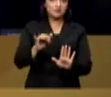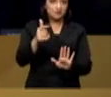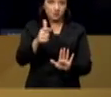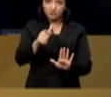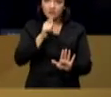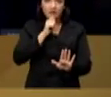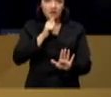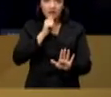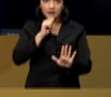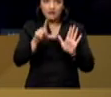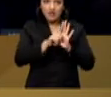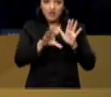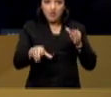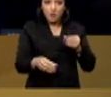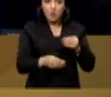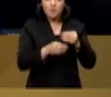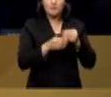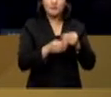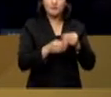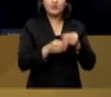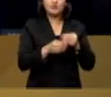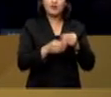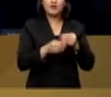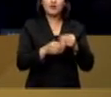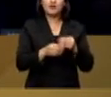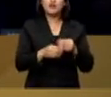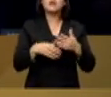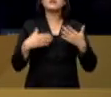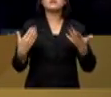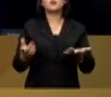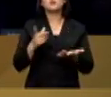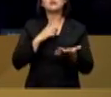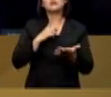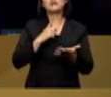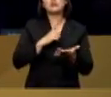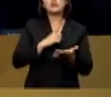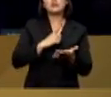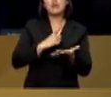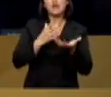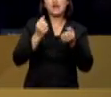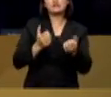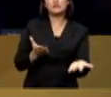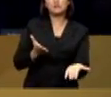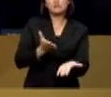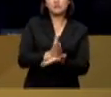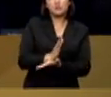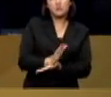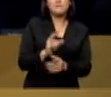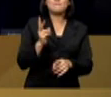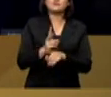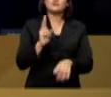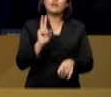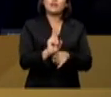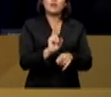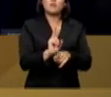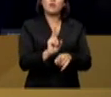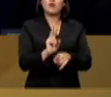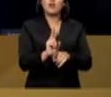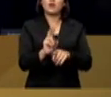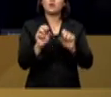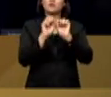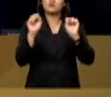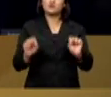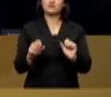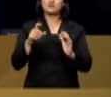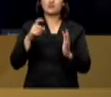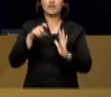lei complementar, impõe-se regulamentar-se, ainda que provisoriamente, o sistema tributário no que foi alterado pela emenda constitucional 87.